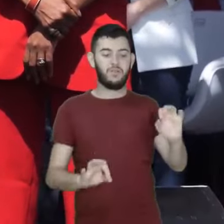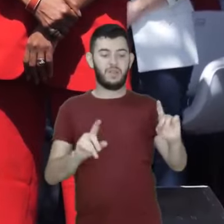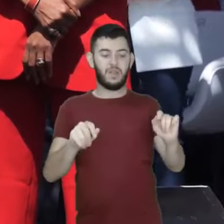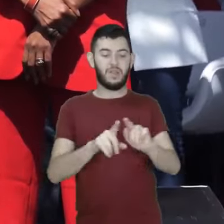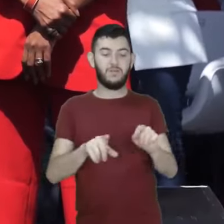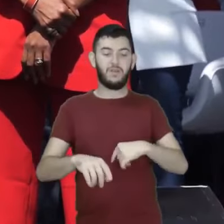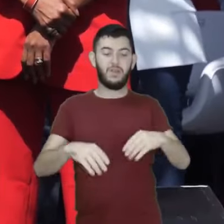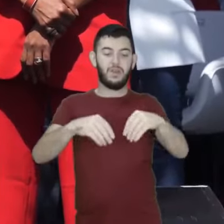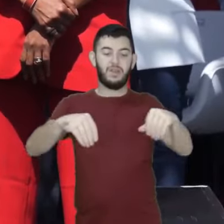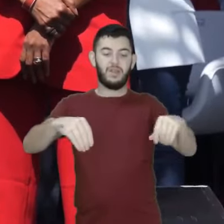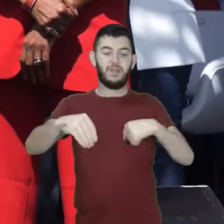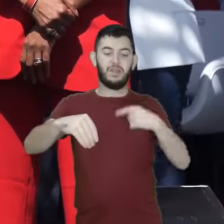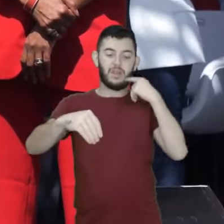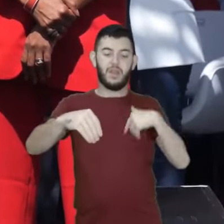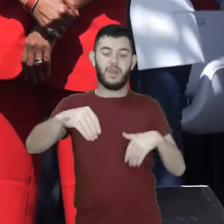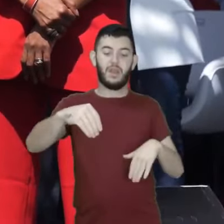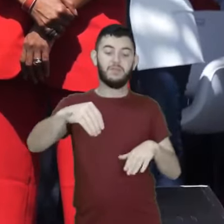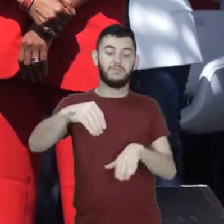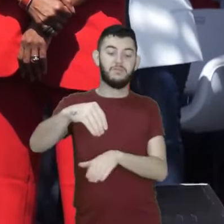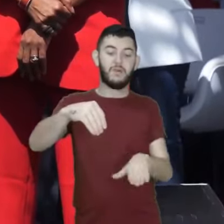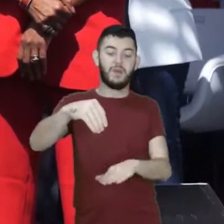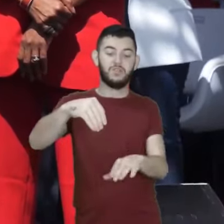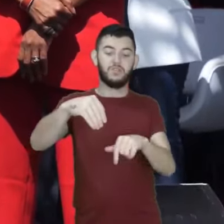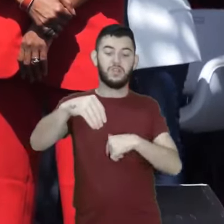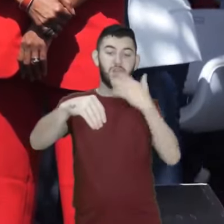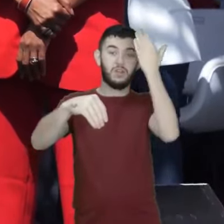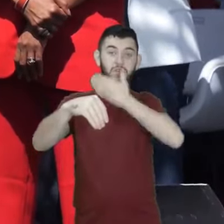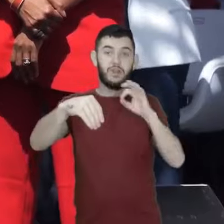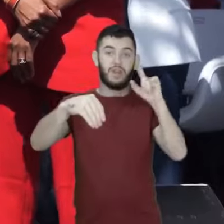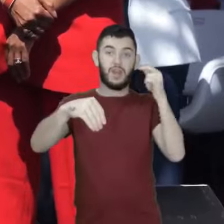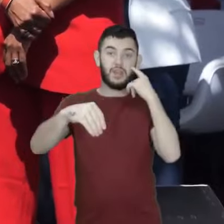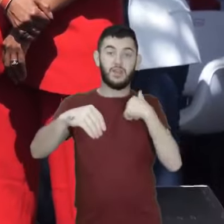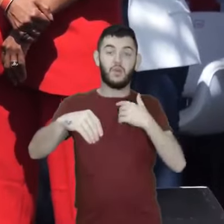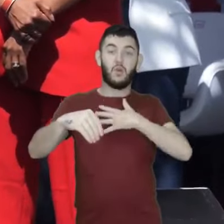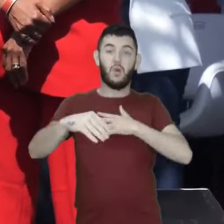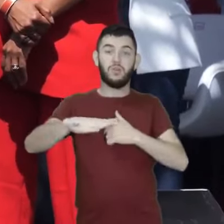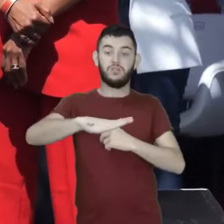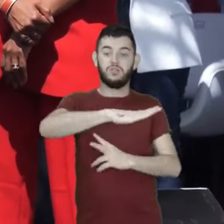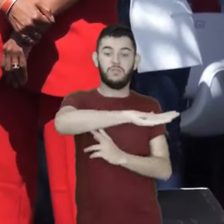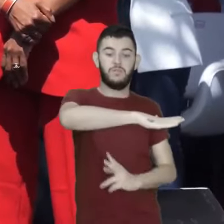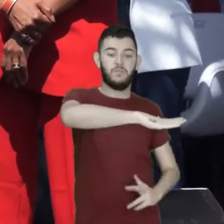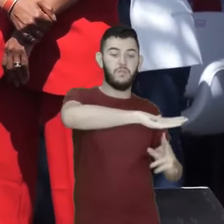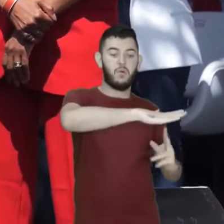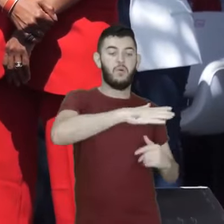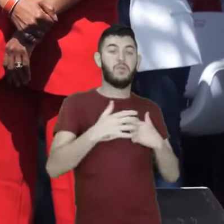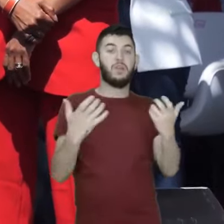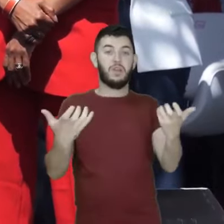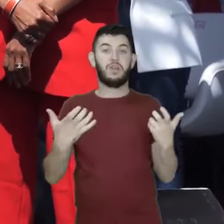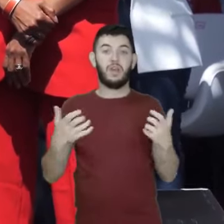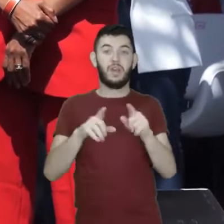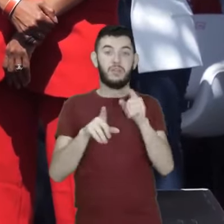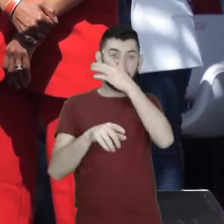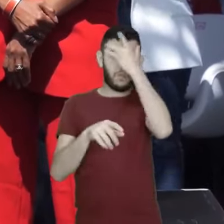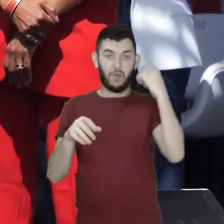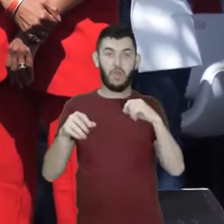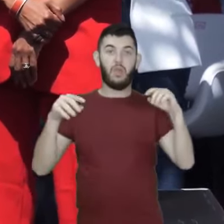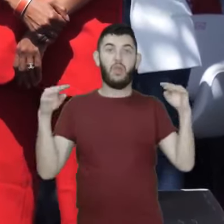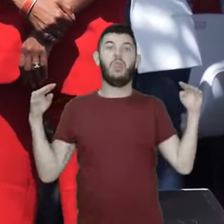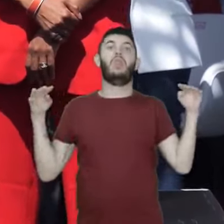O que eles gostam de fazer ponte, é de fazer viaduto, é de fazer coisa que alguém enxerga. Mas